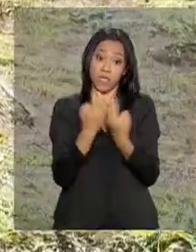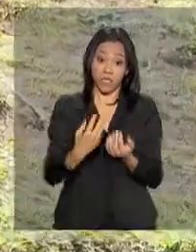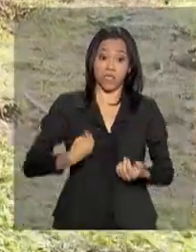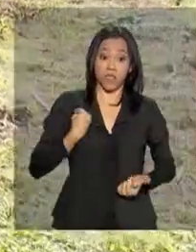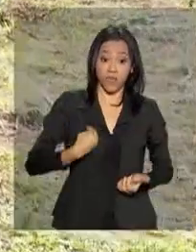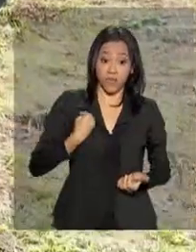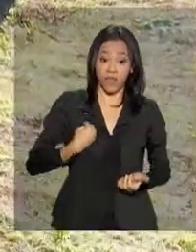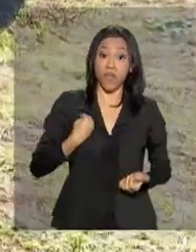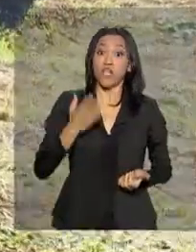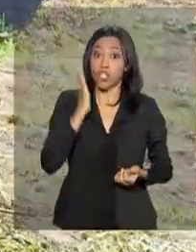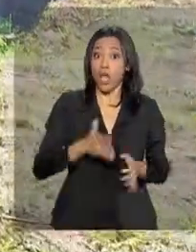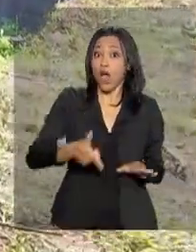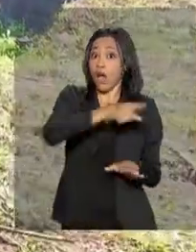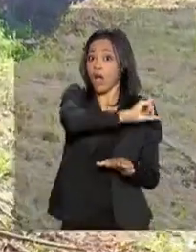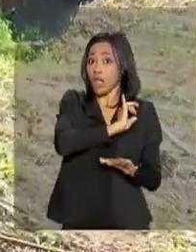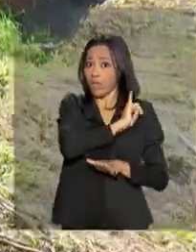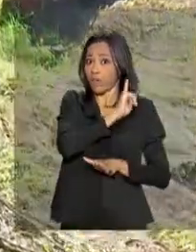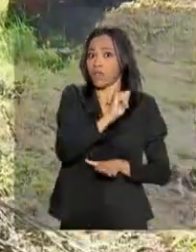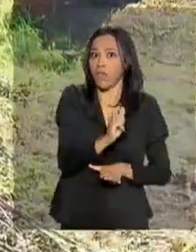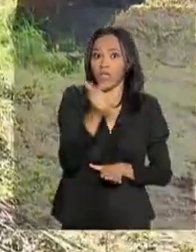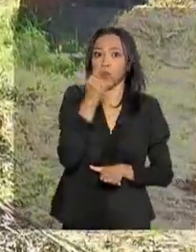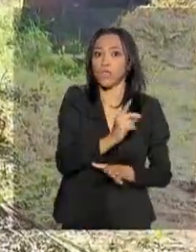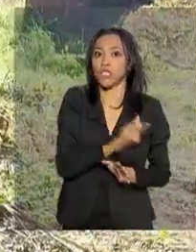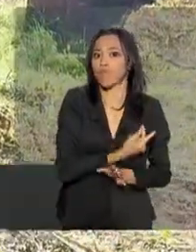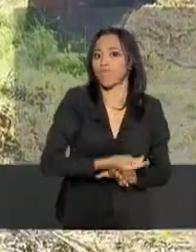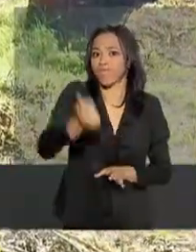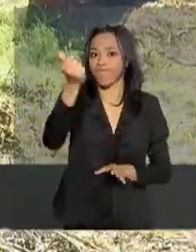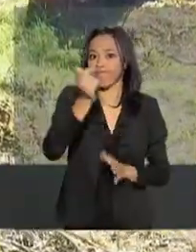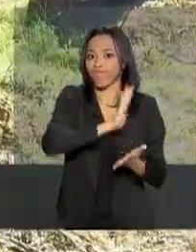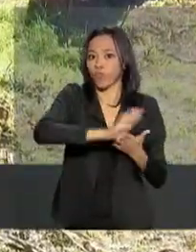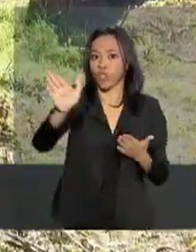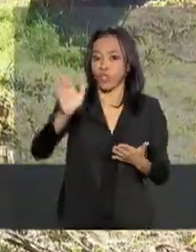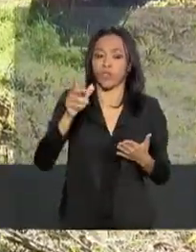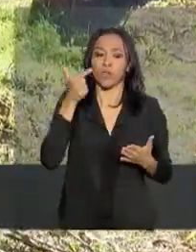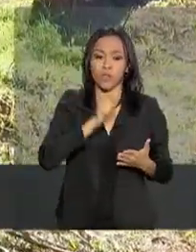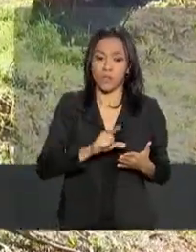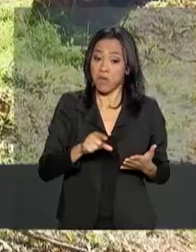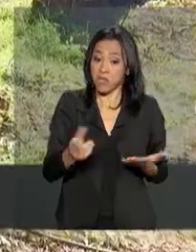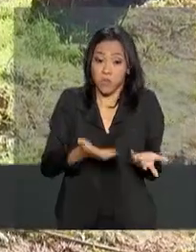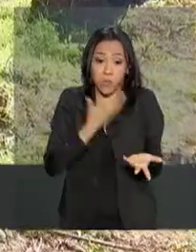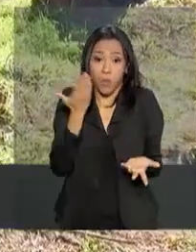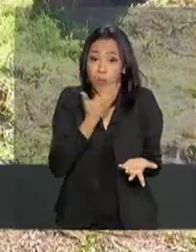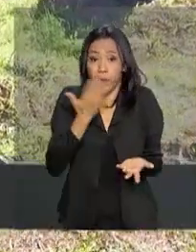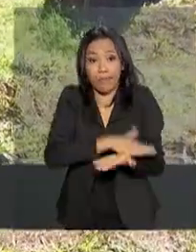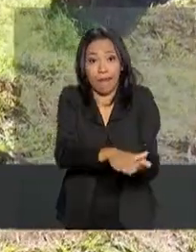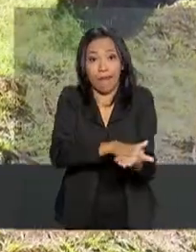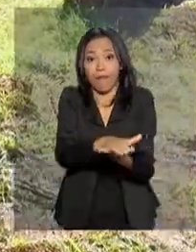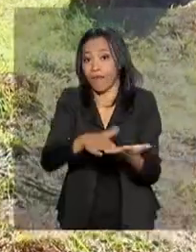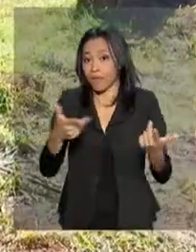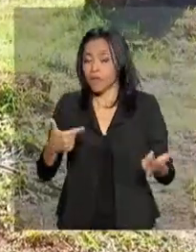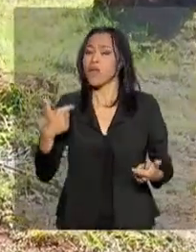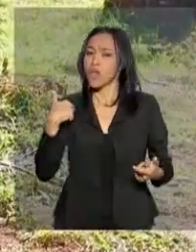foram avisadas a tempo e puderam sair. Porque, como vocês podem ver, não sobrou nada. Eu